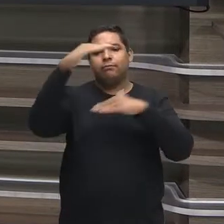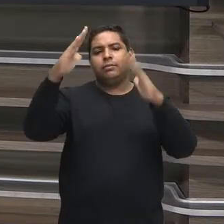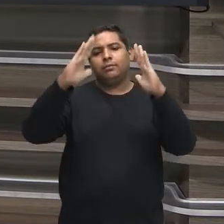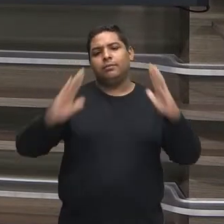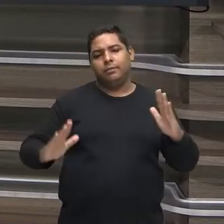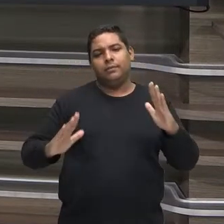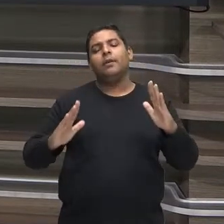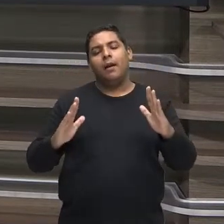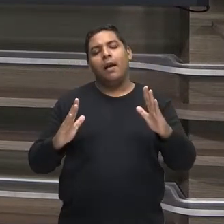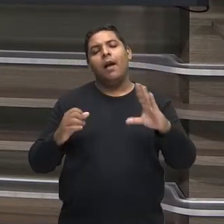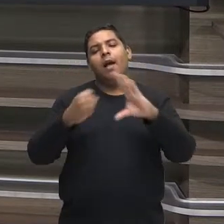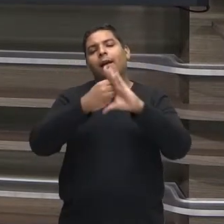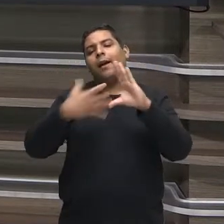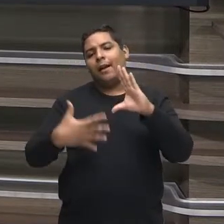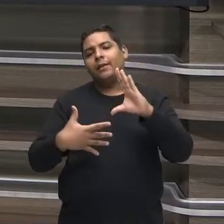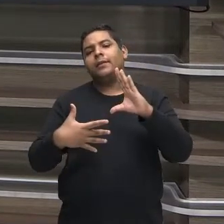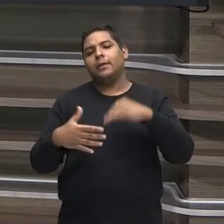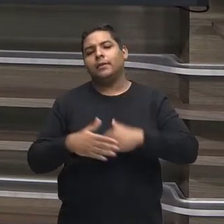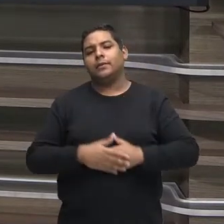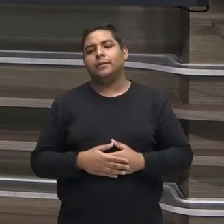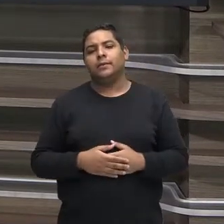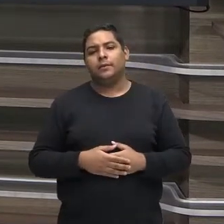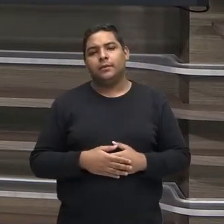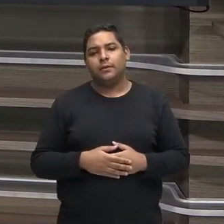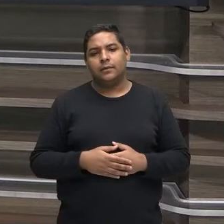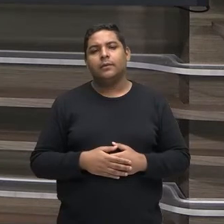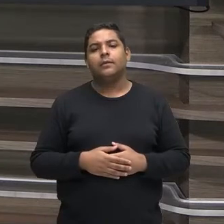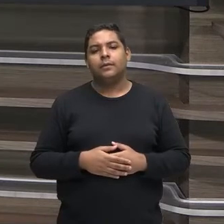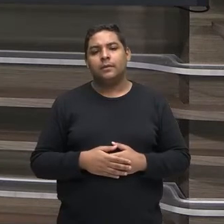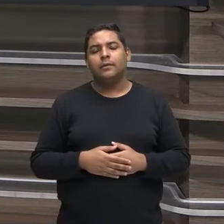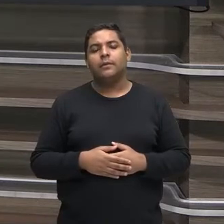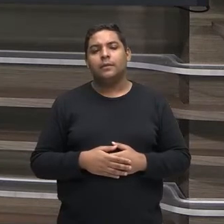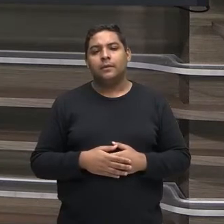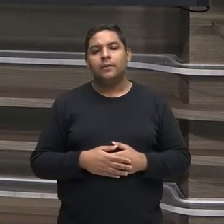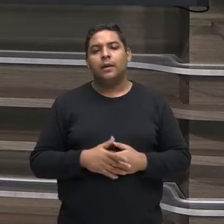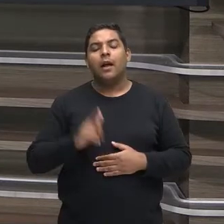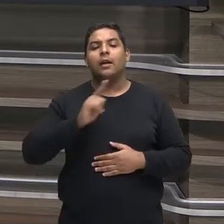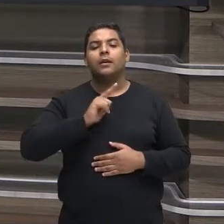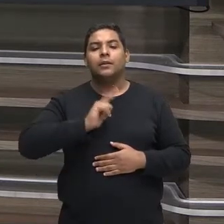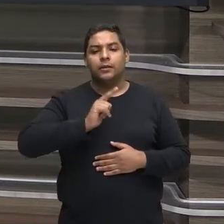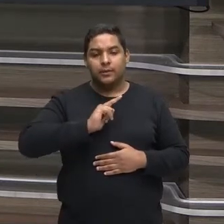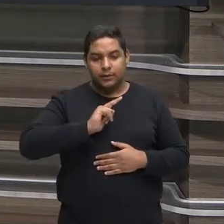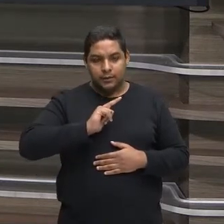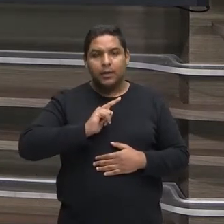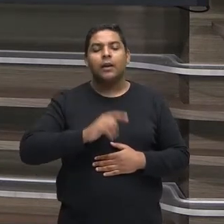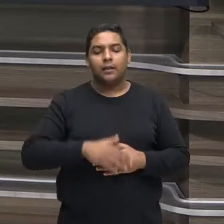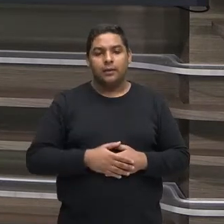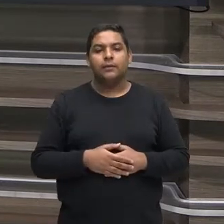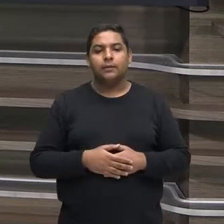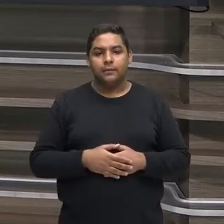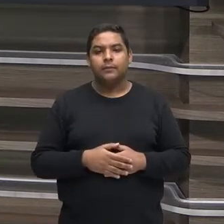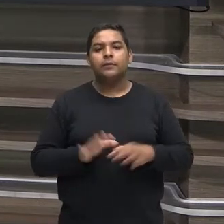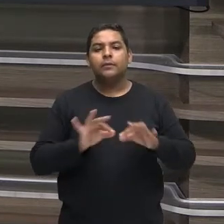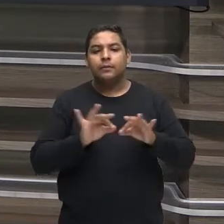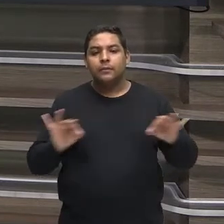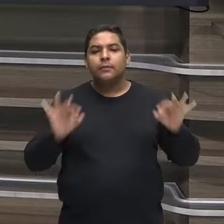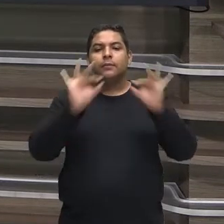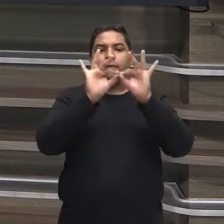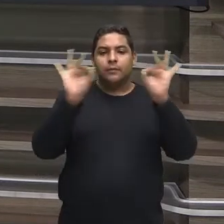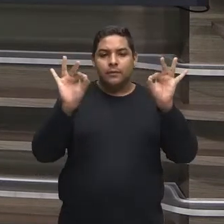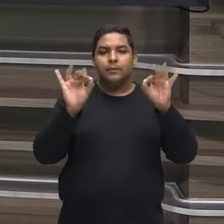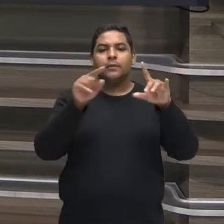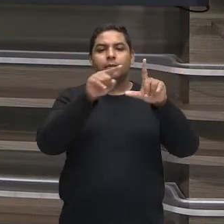exatamente classificado como um quadrilátero onde ele possui um par de lados paralelos. E as bases, elas estão exatamente